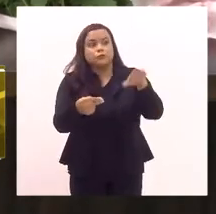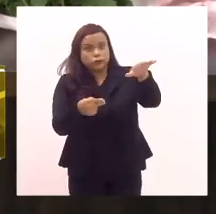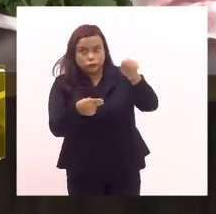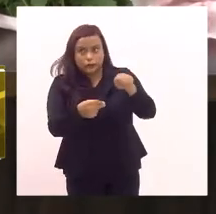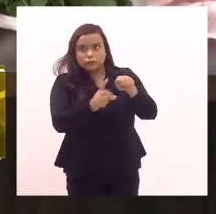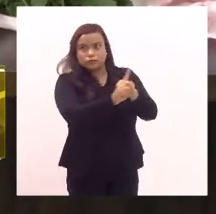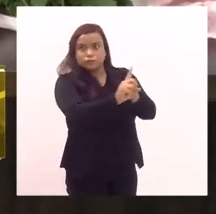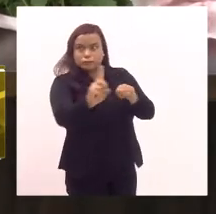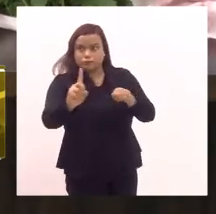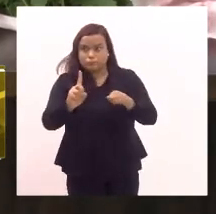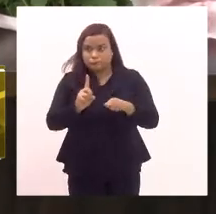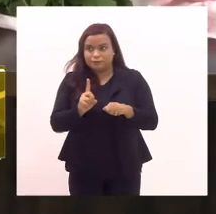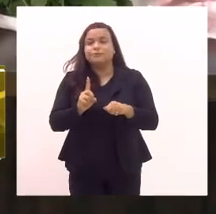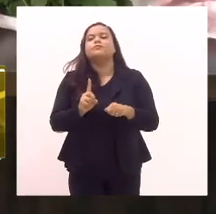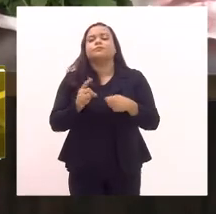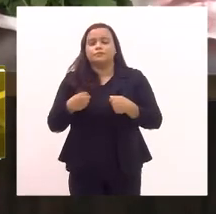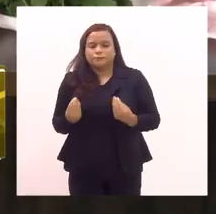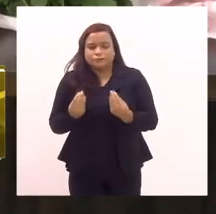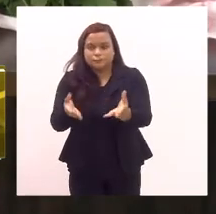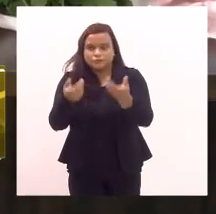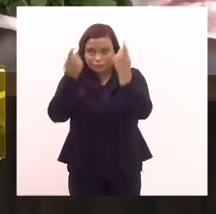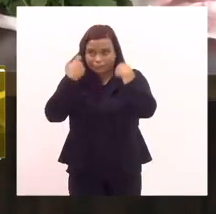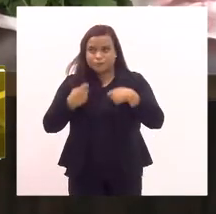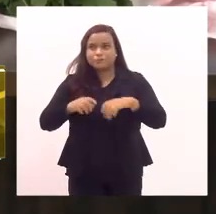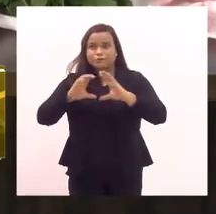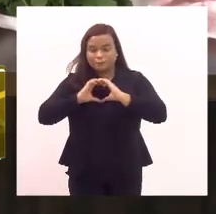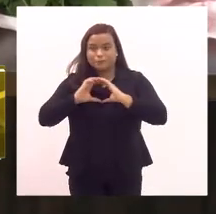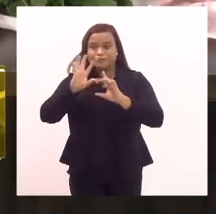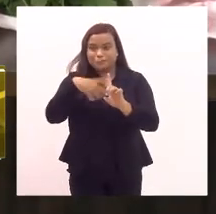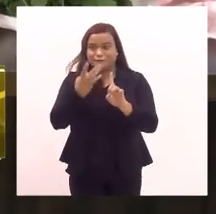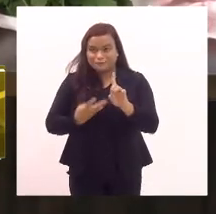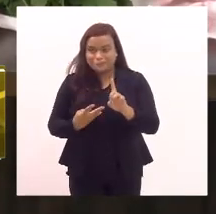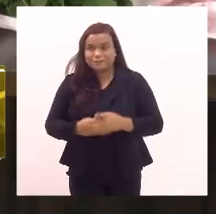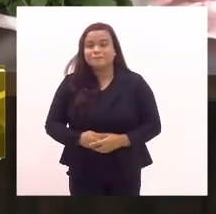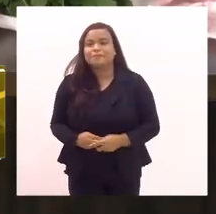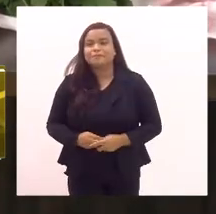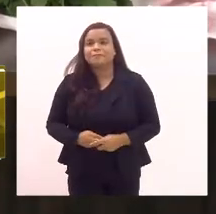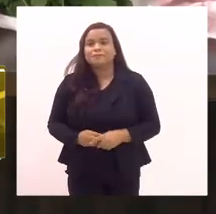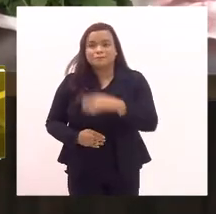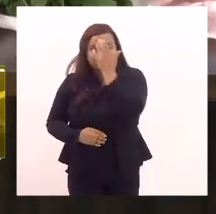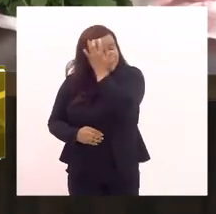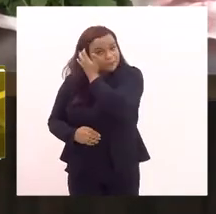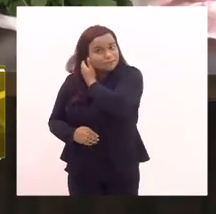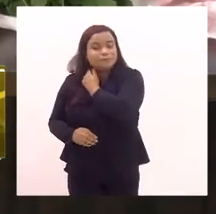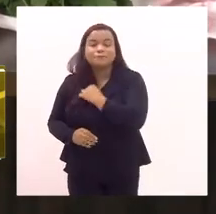centro do plenário para receber a homenagem.